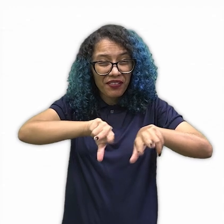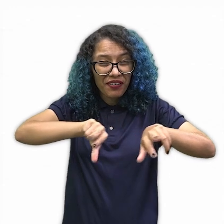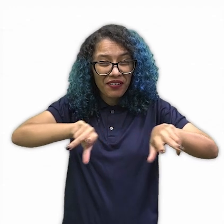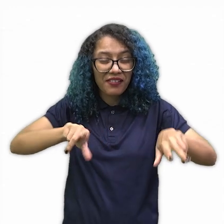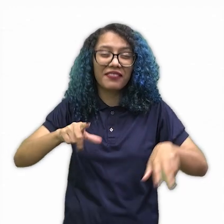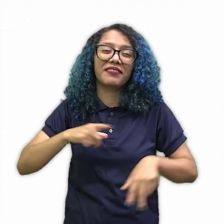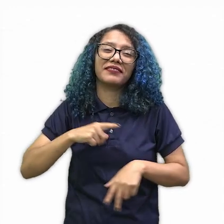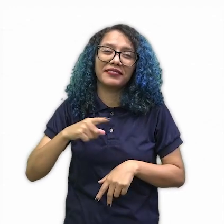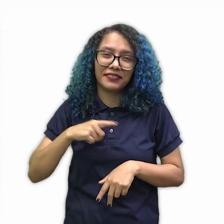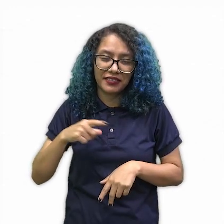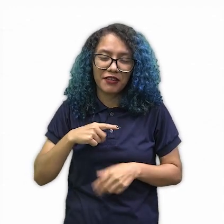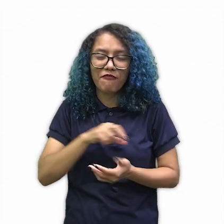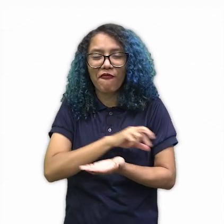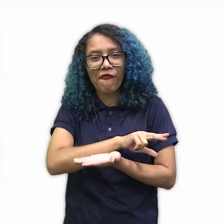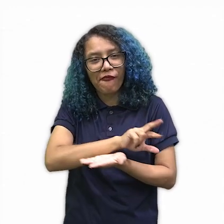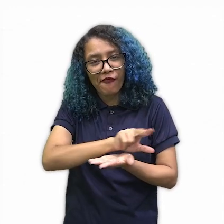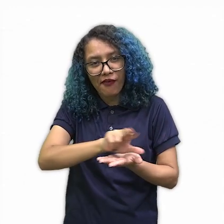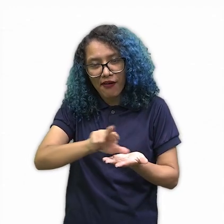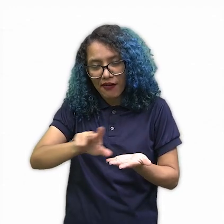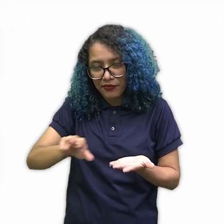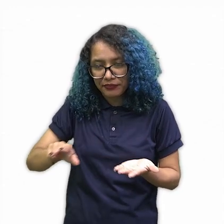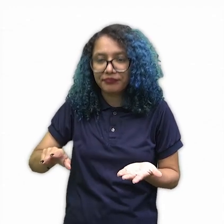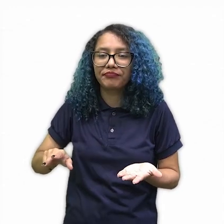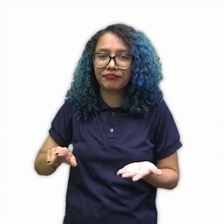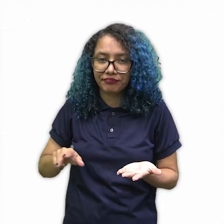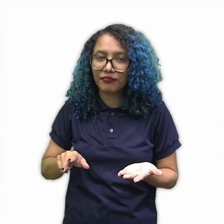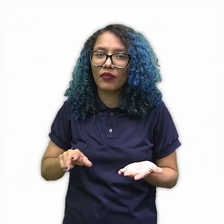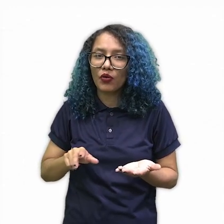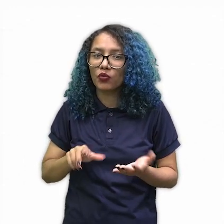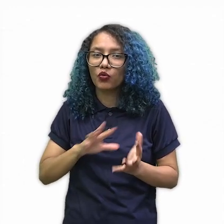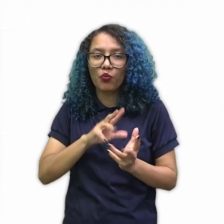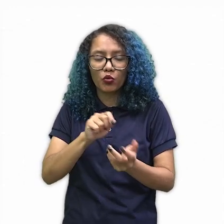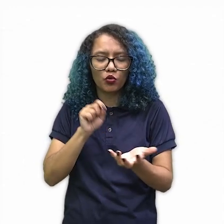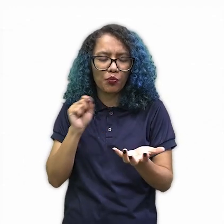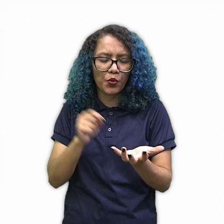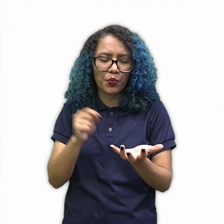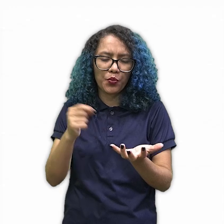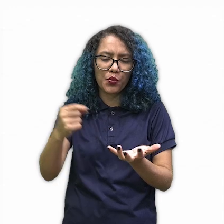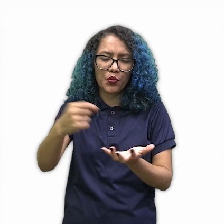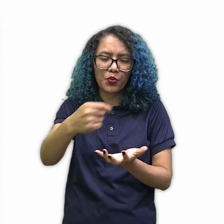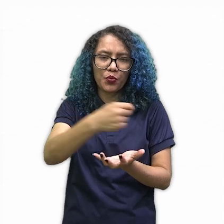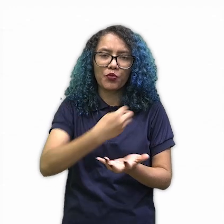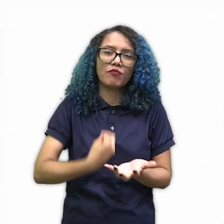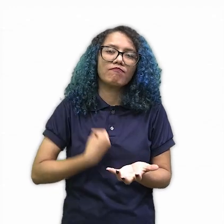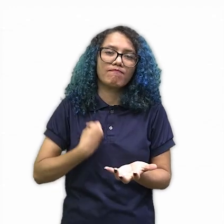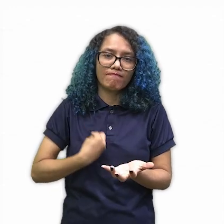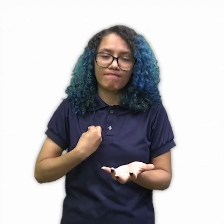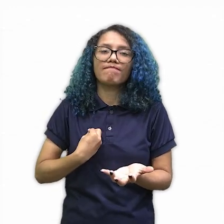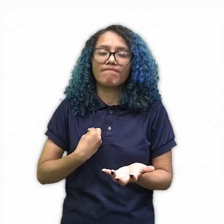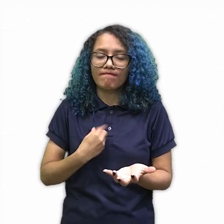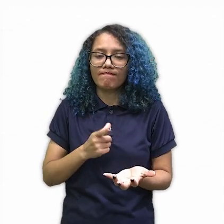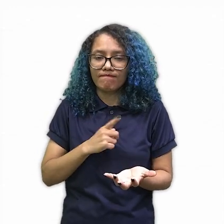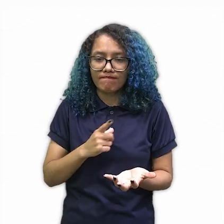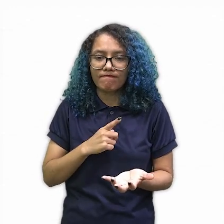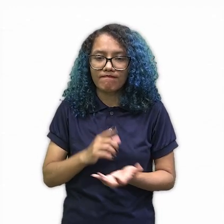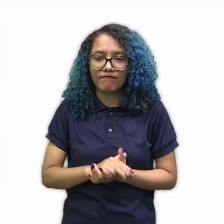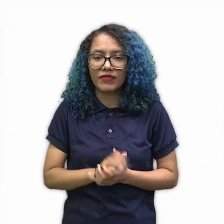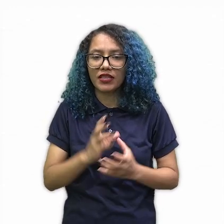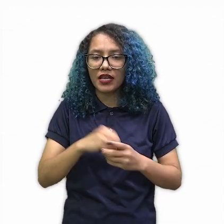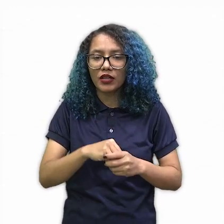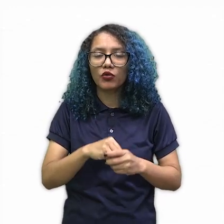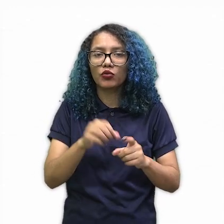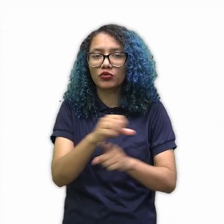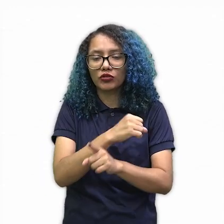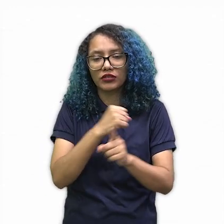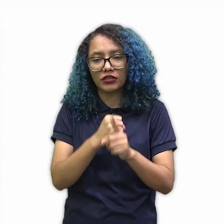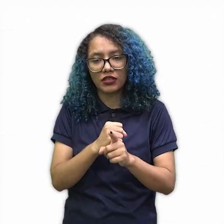são várias etnias aí espalhadas ao redor do mundo inteiro, em uma determinada sociedade, região